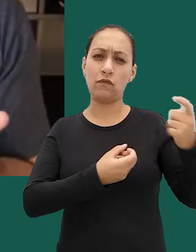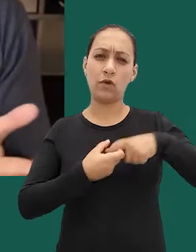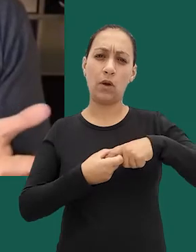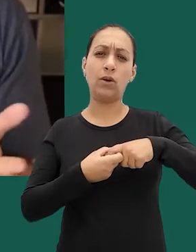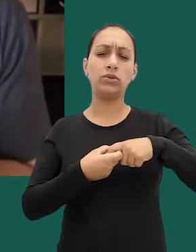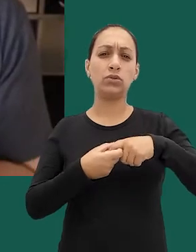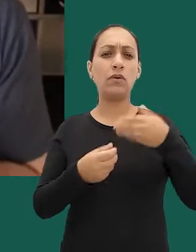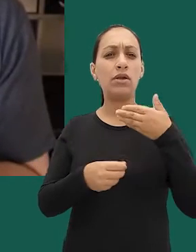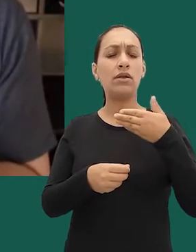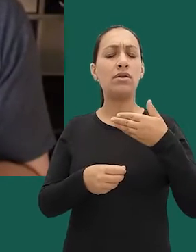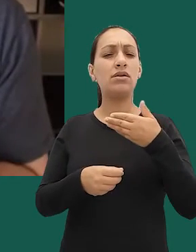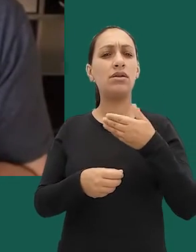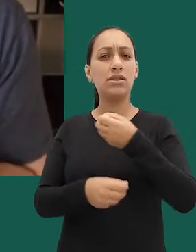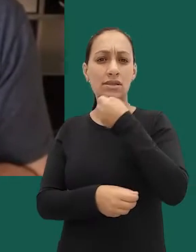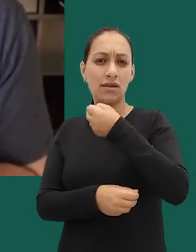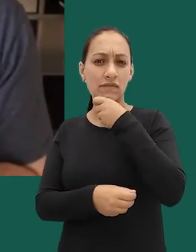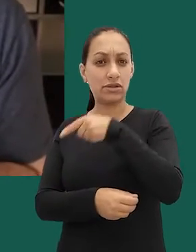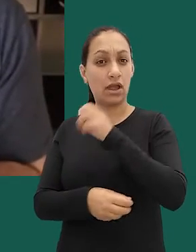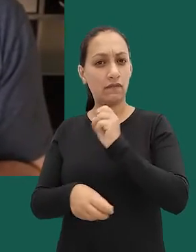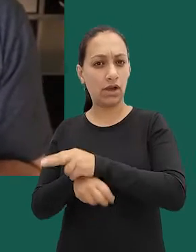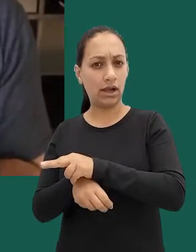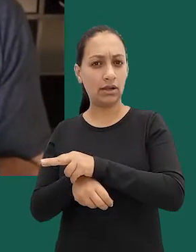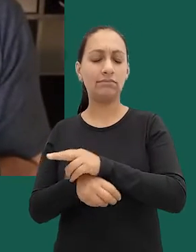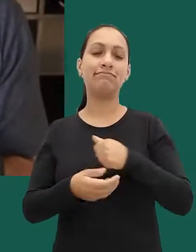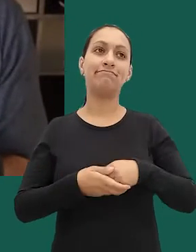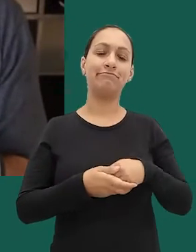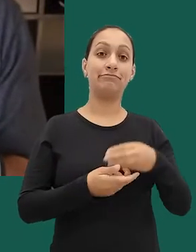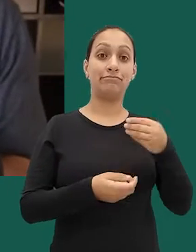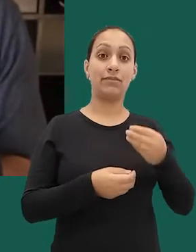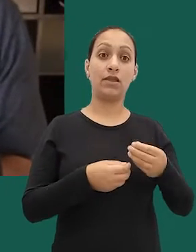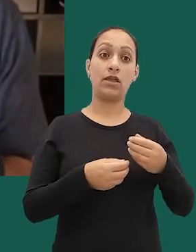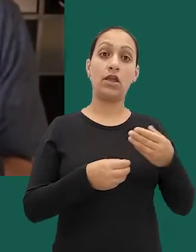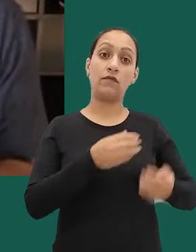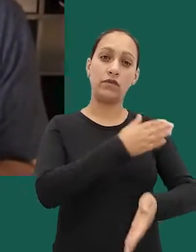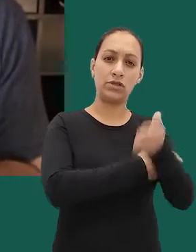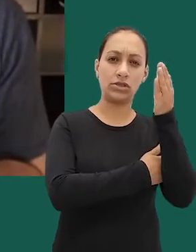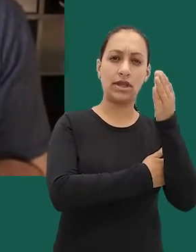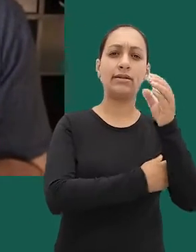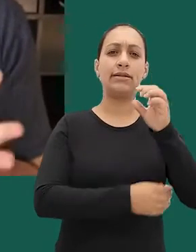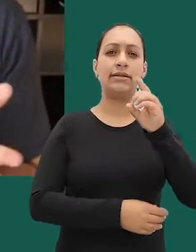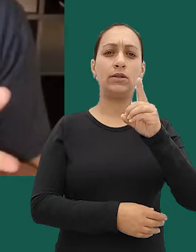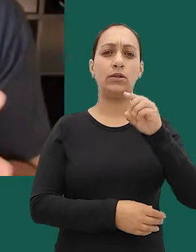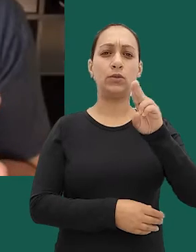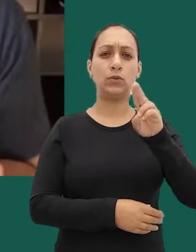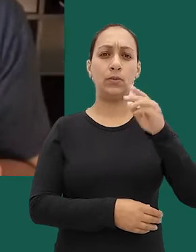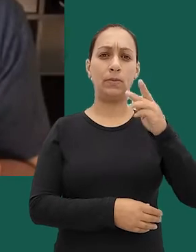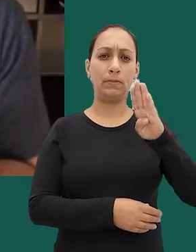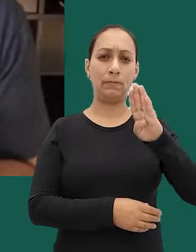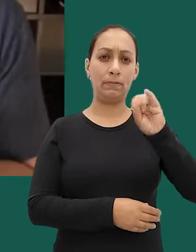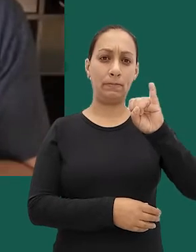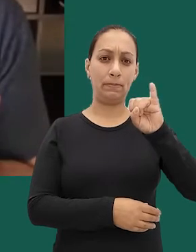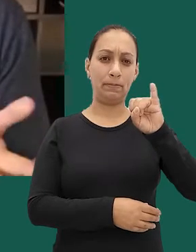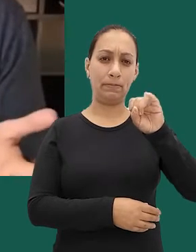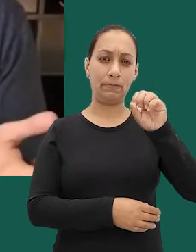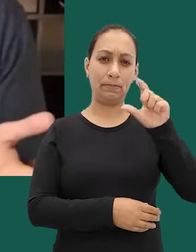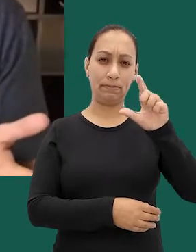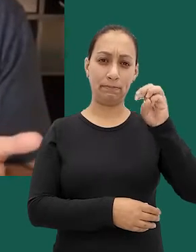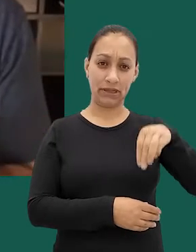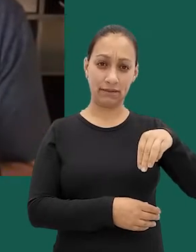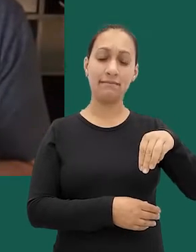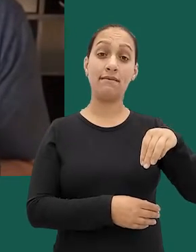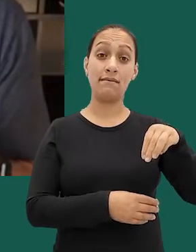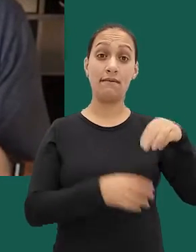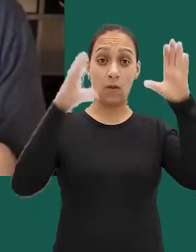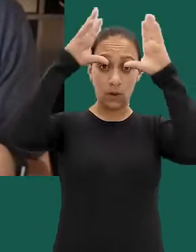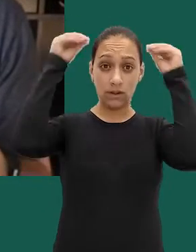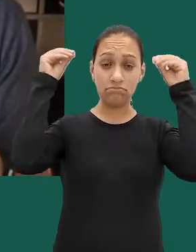E, obviamente, o que aconteceu, eu fiz um intercâmbio para Dublin, na Irlanda, e pensei, fico somente 6 meses, pego um visto